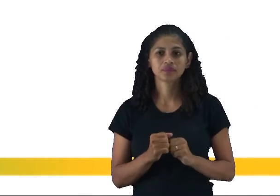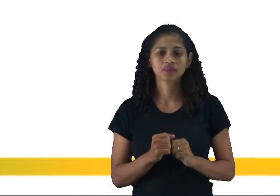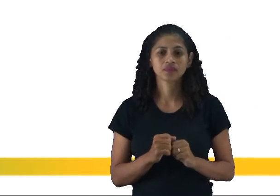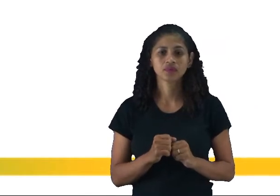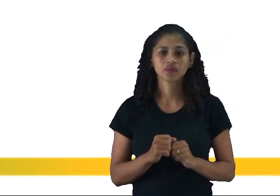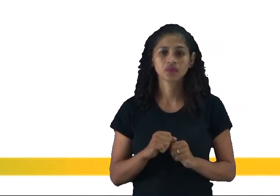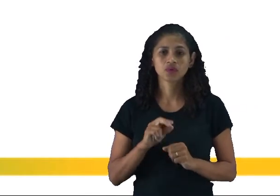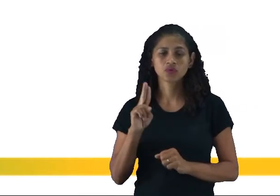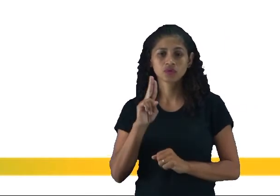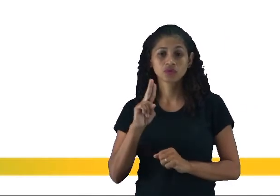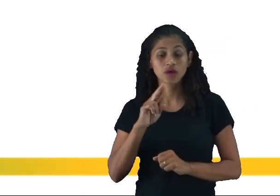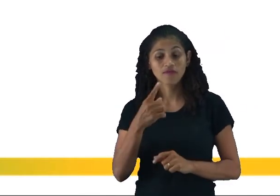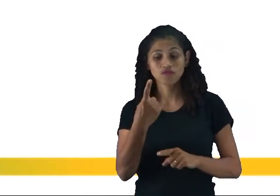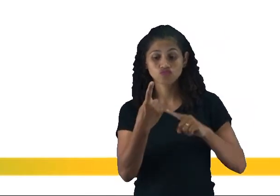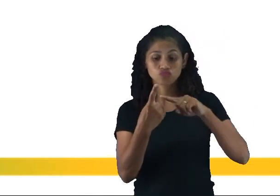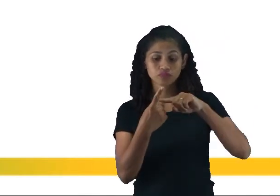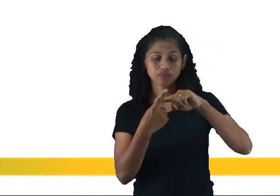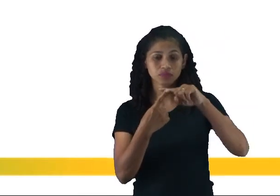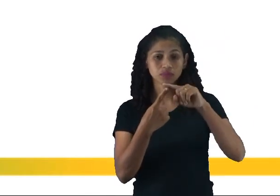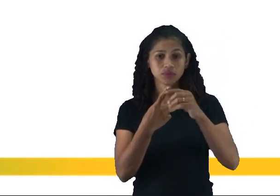utilizavam a grossura do dedo,